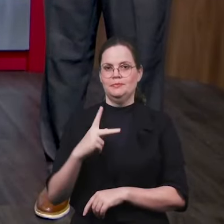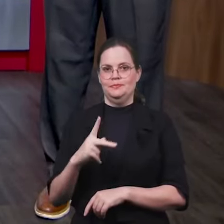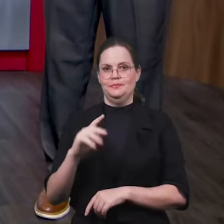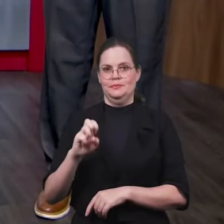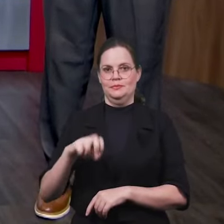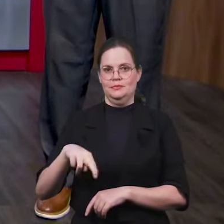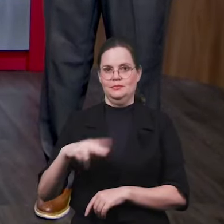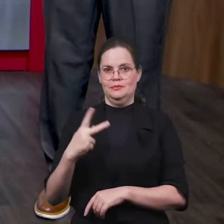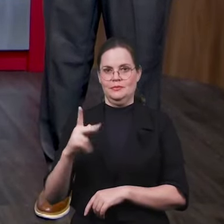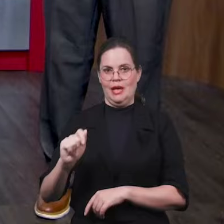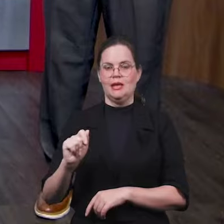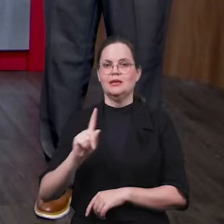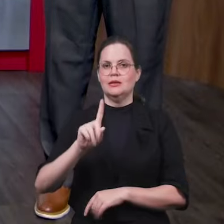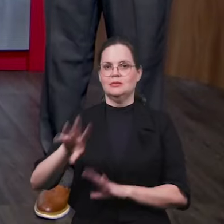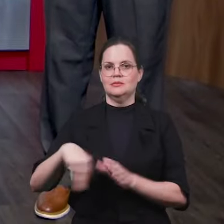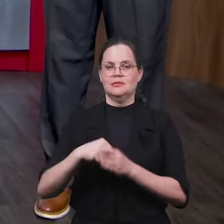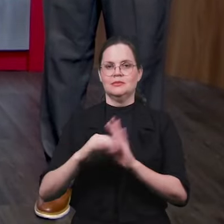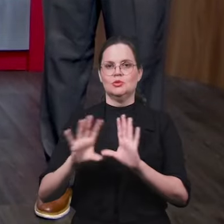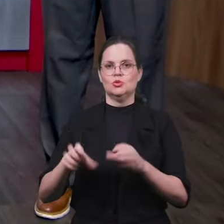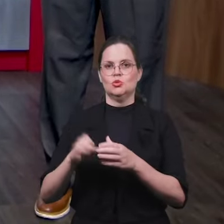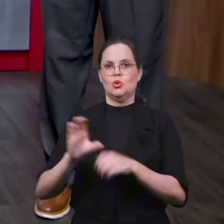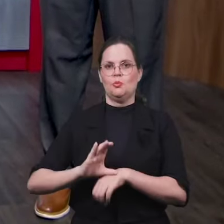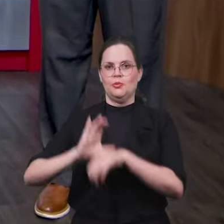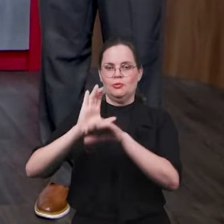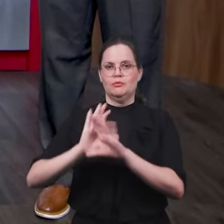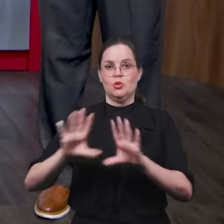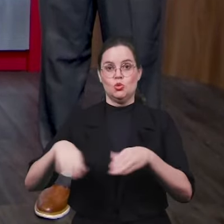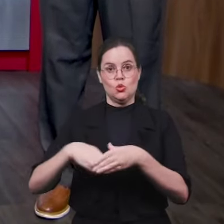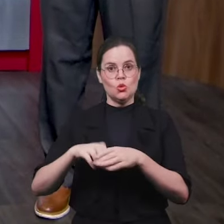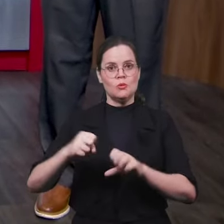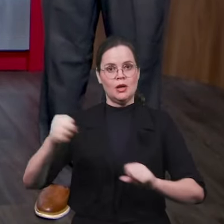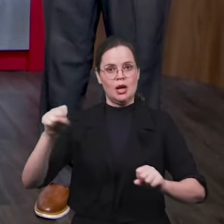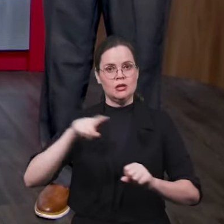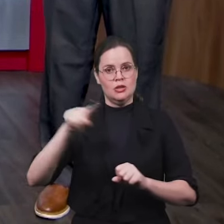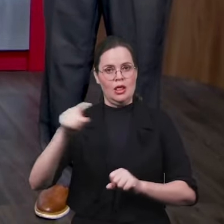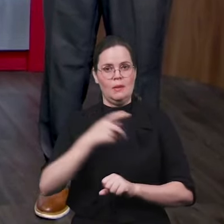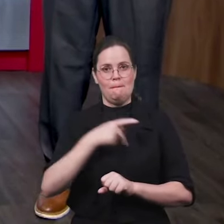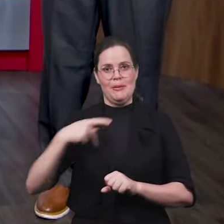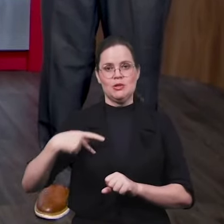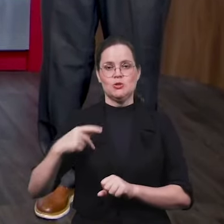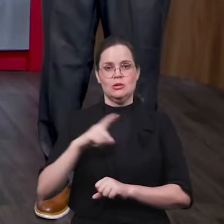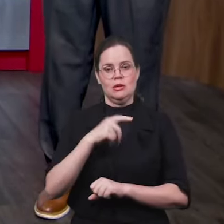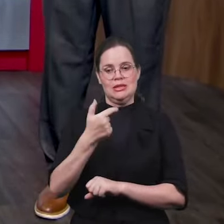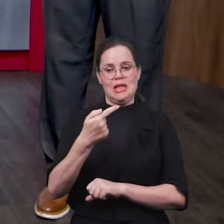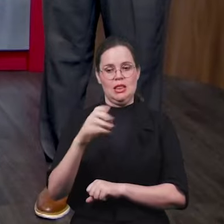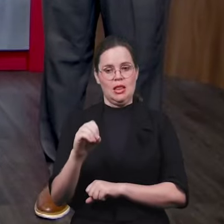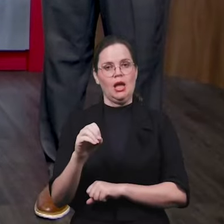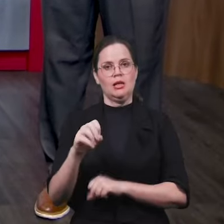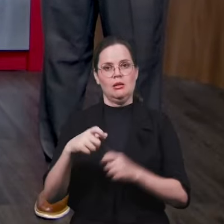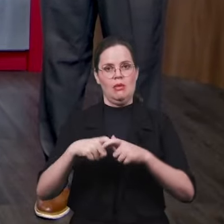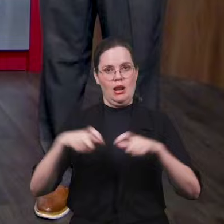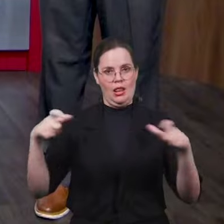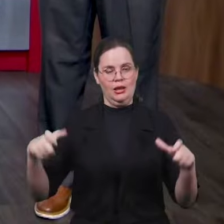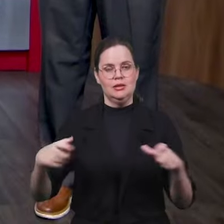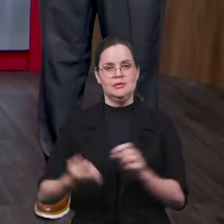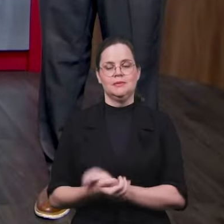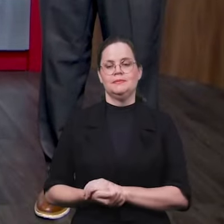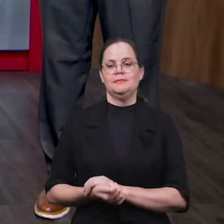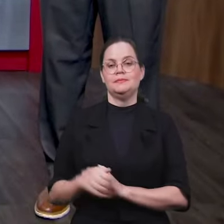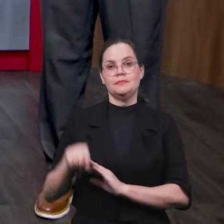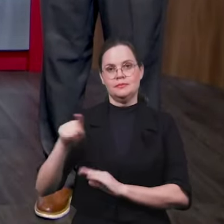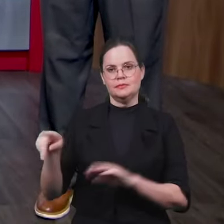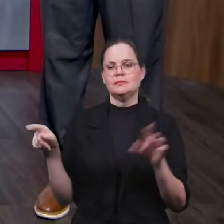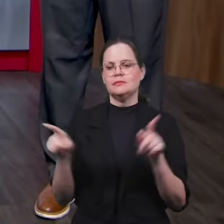Amén. Ramon Penha faz parte de um conselho de um grupo grande de pastores lá em Cuba, 70 pastores.